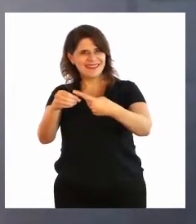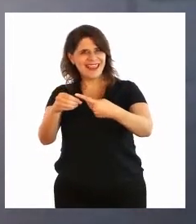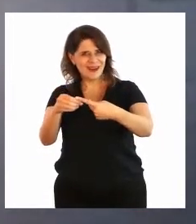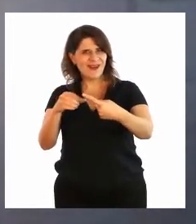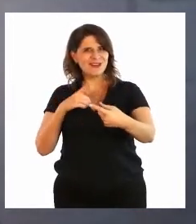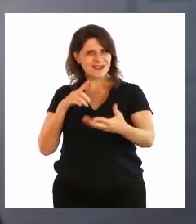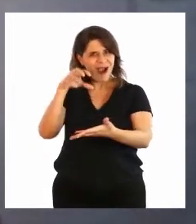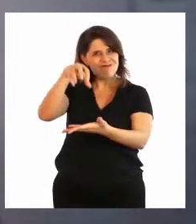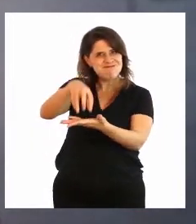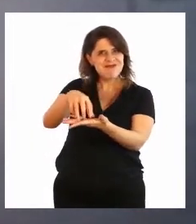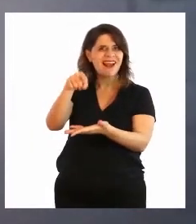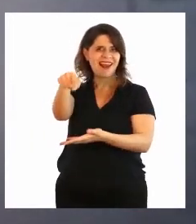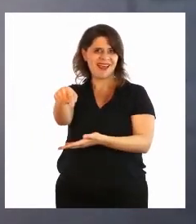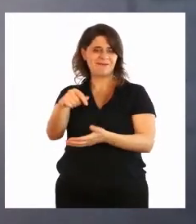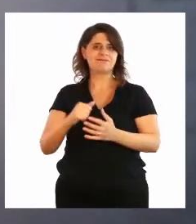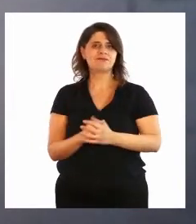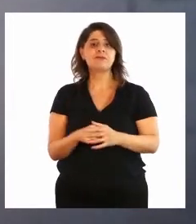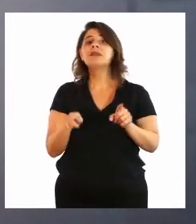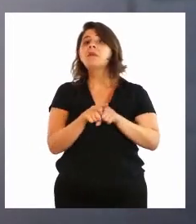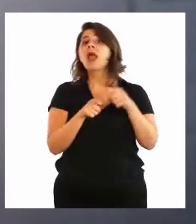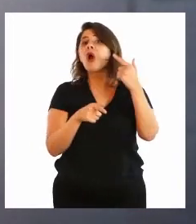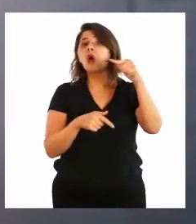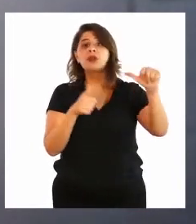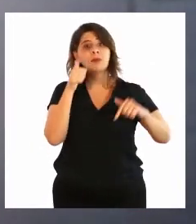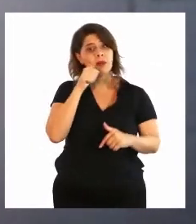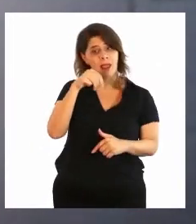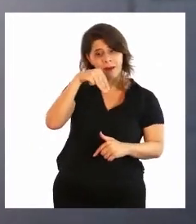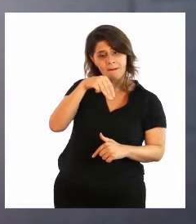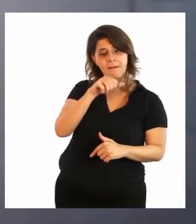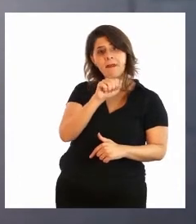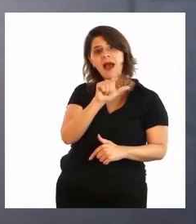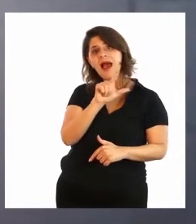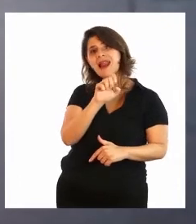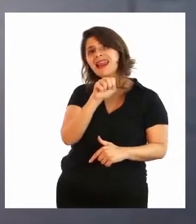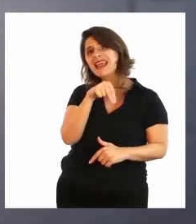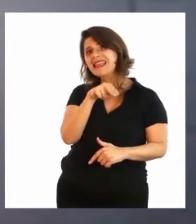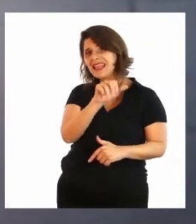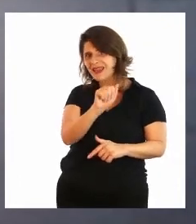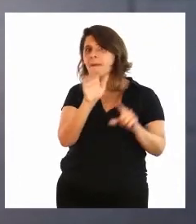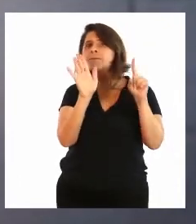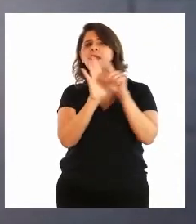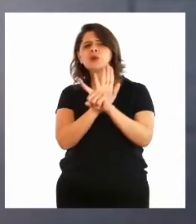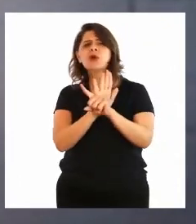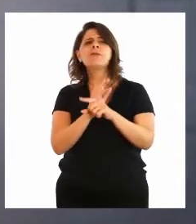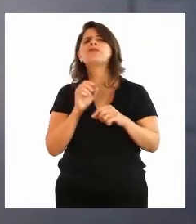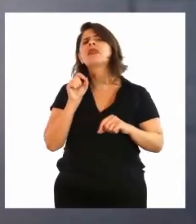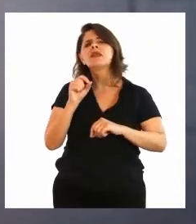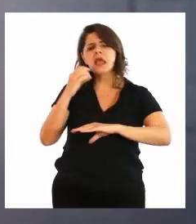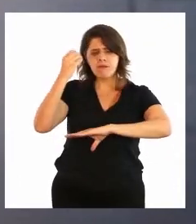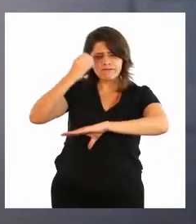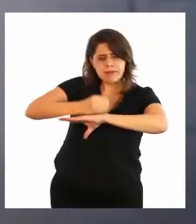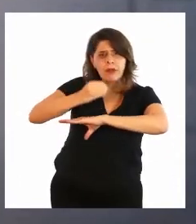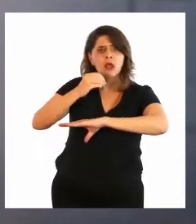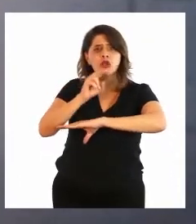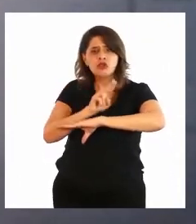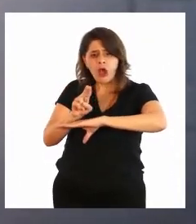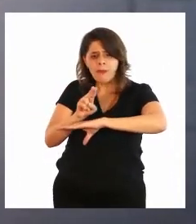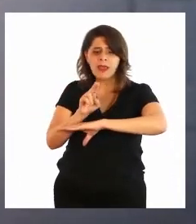da Malena, que é qual o significado do nome Bendegó.